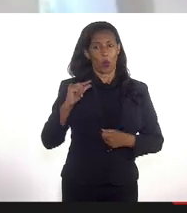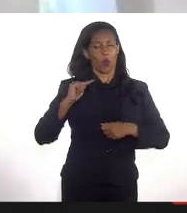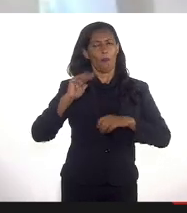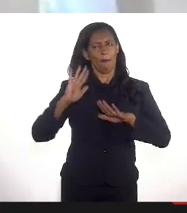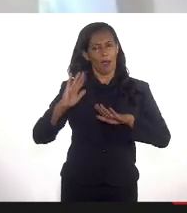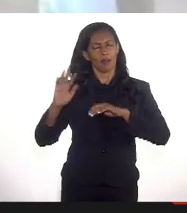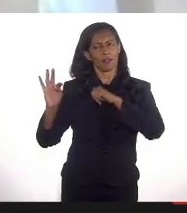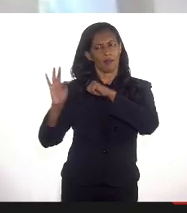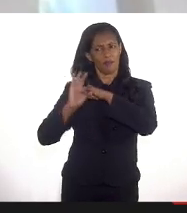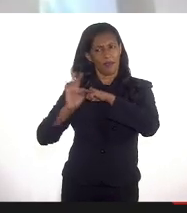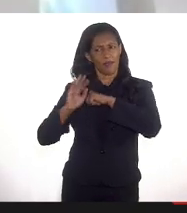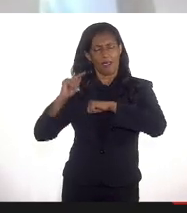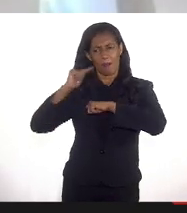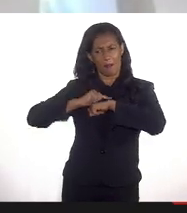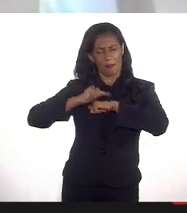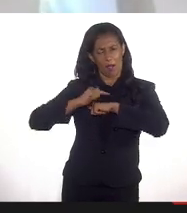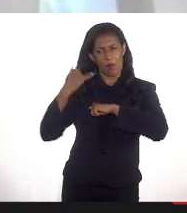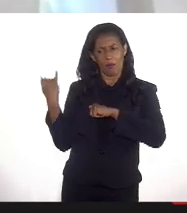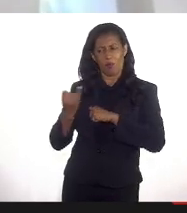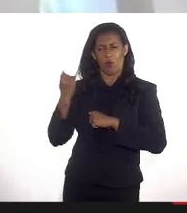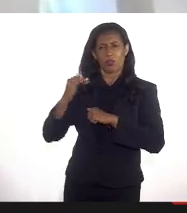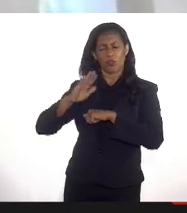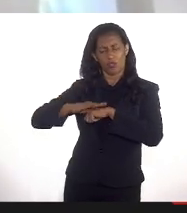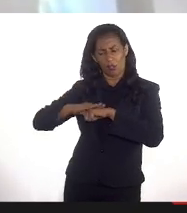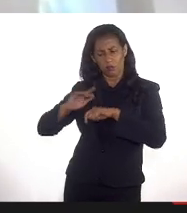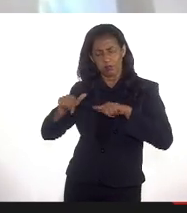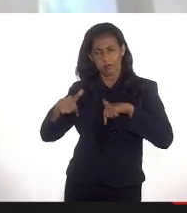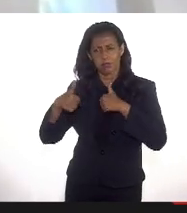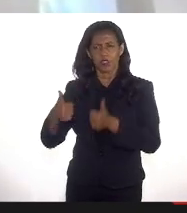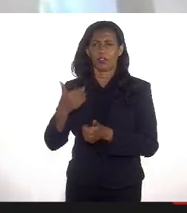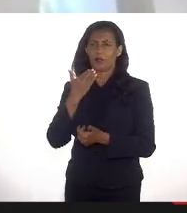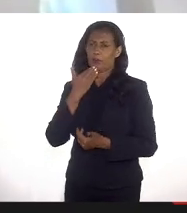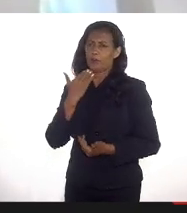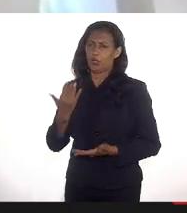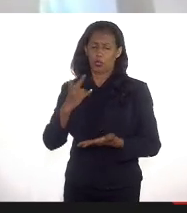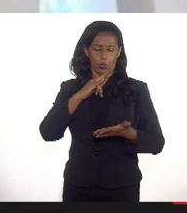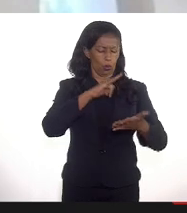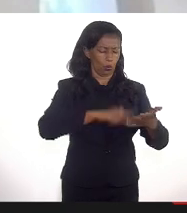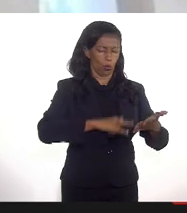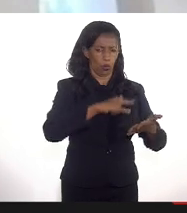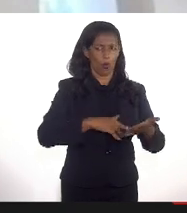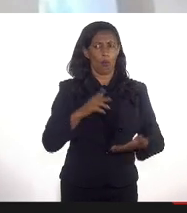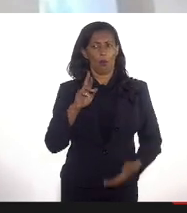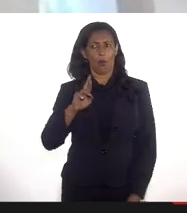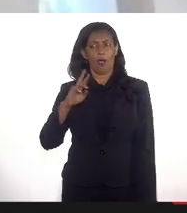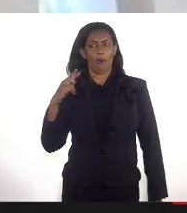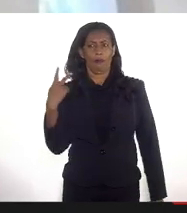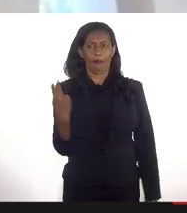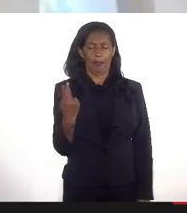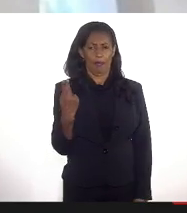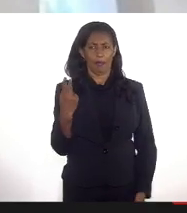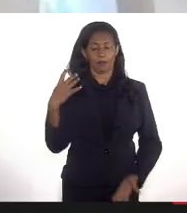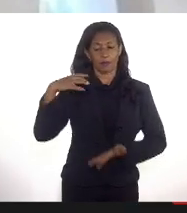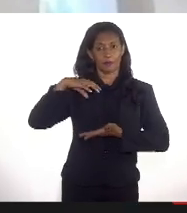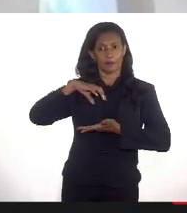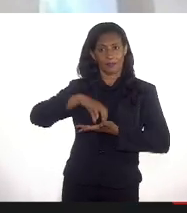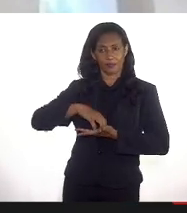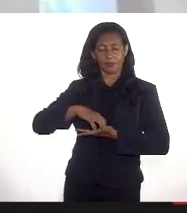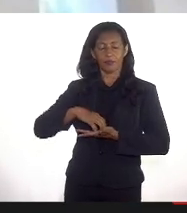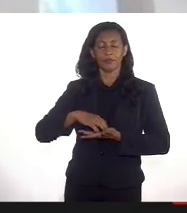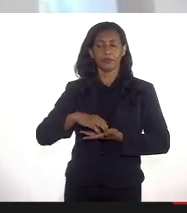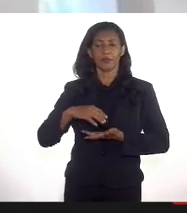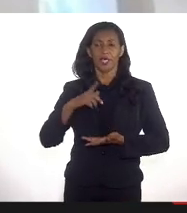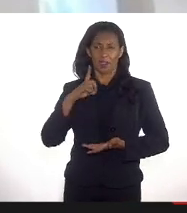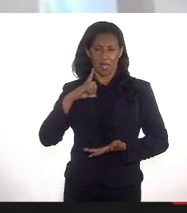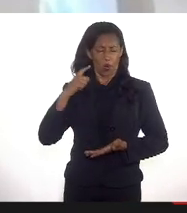primeiro momento que a lei foi alterada, já fez essa solicitação à nossa divisão de RH, o RH Central, tá? E a gente